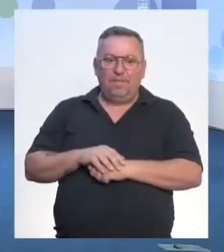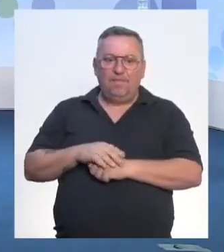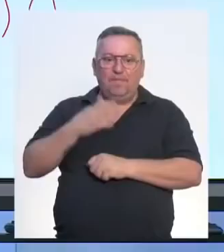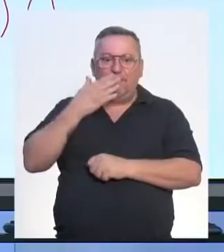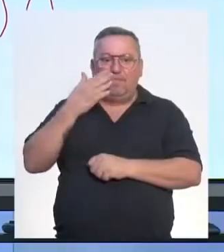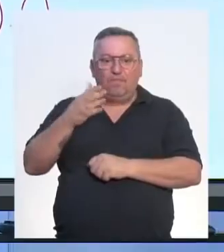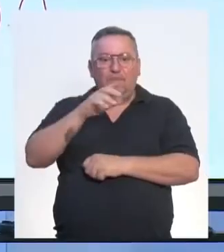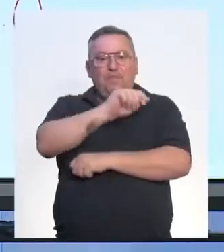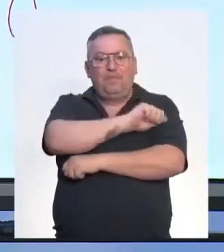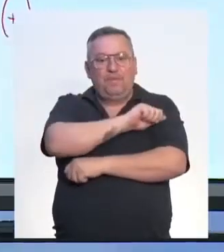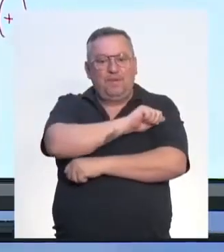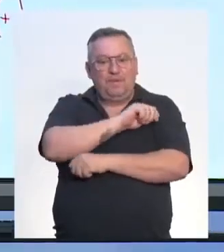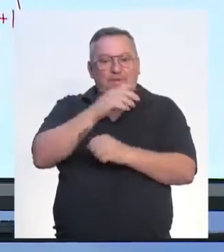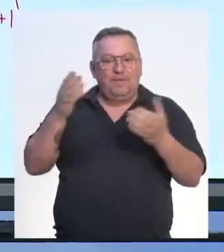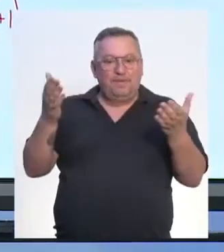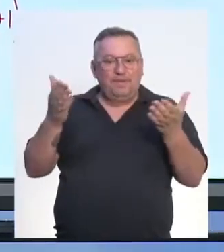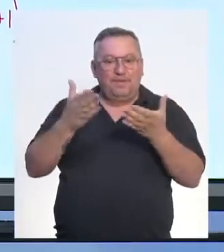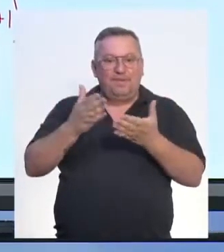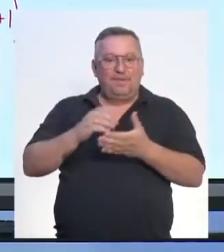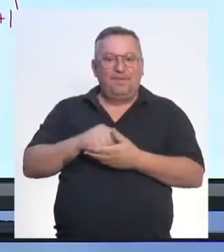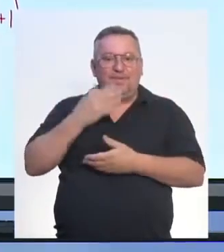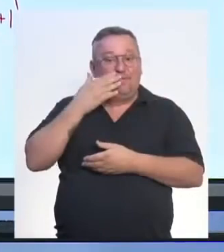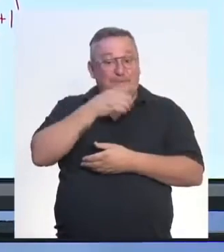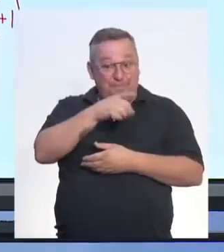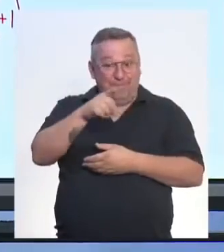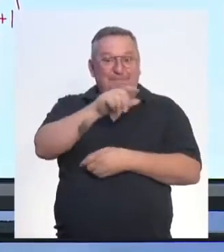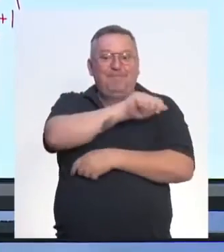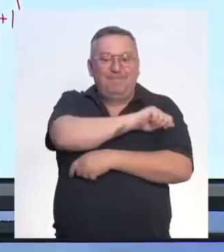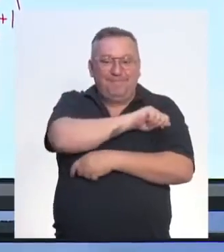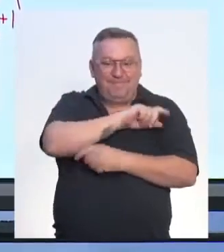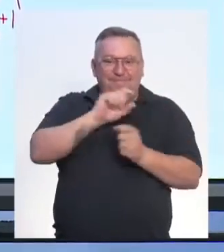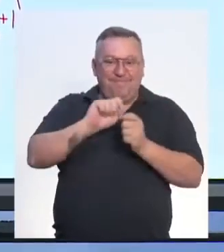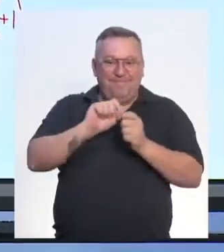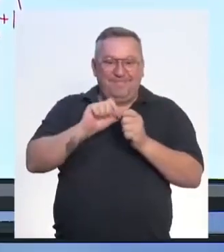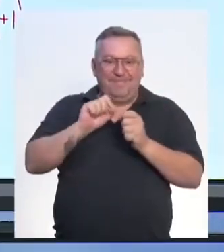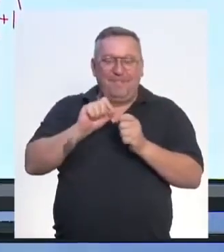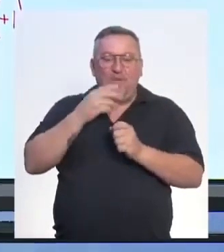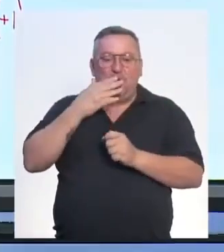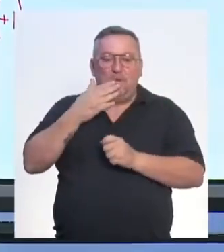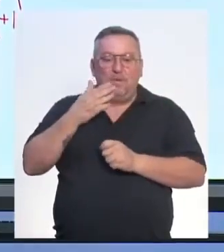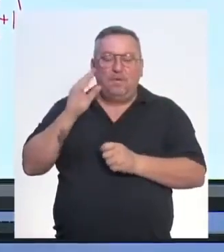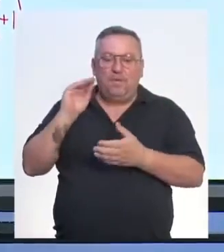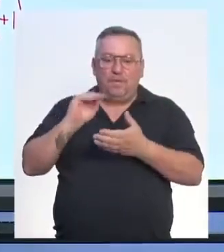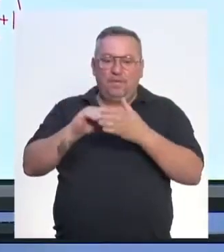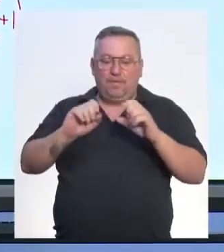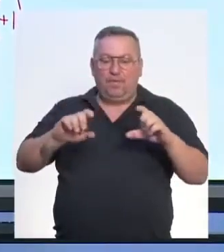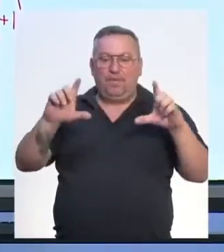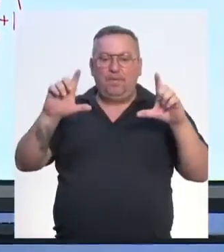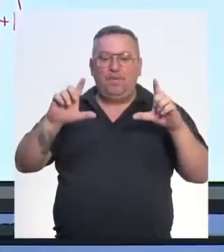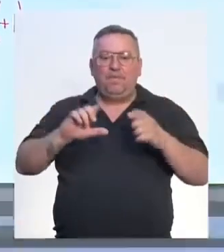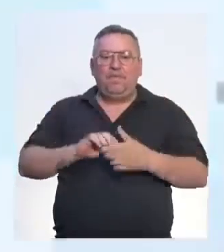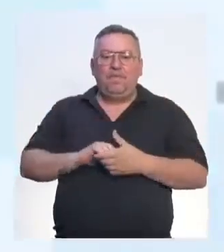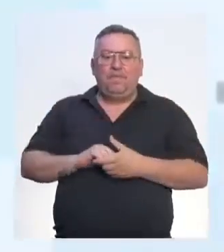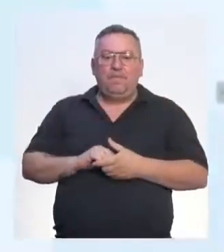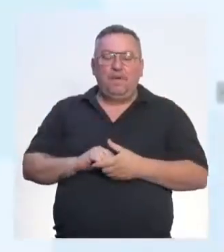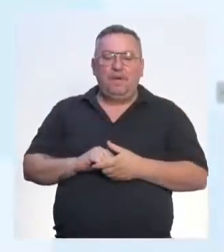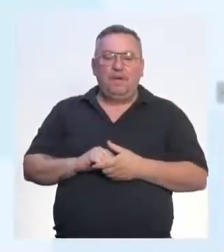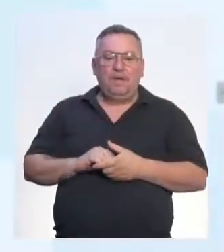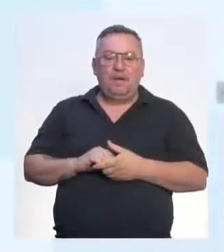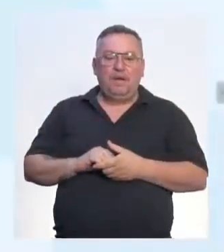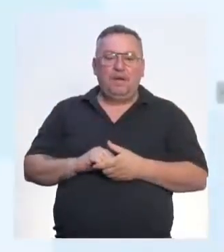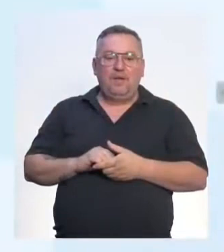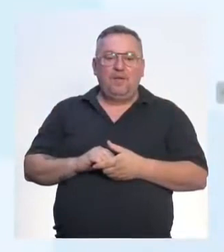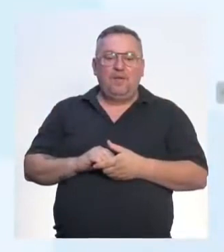os alunos agora, então. Ah, tá. Agora Beleza. eu vou pedir para vocês. Vou até pedir, pode colocar nessa tela aqui, diretor. Eu quero que vocês